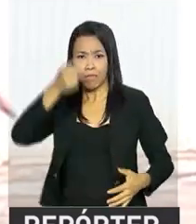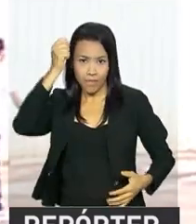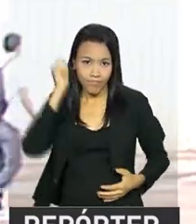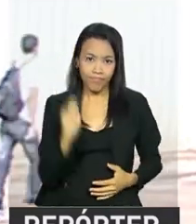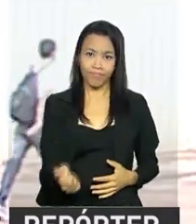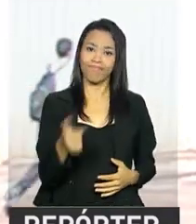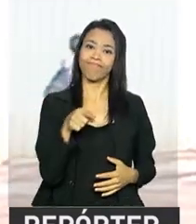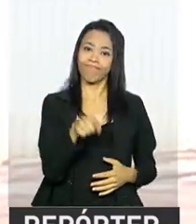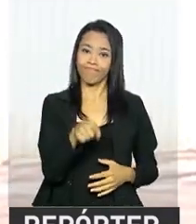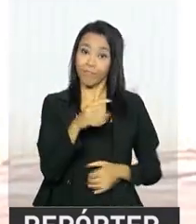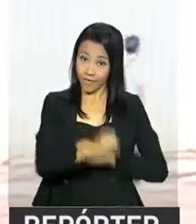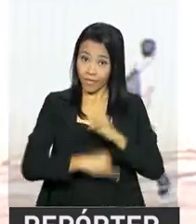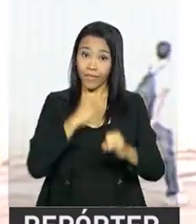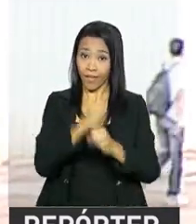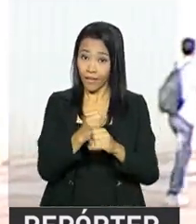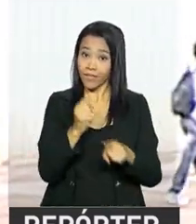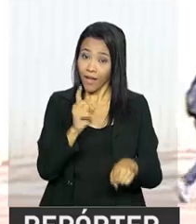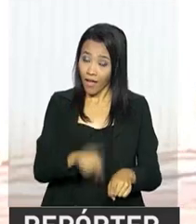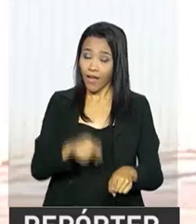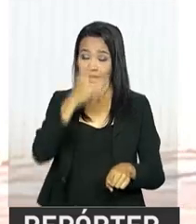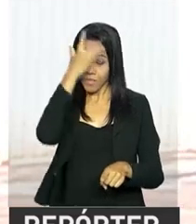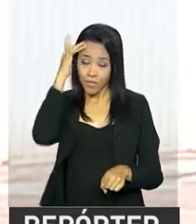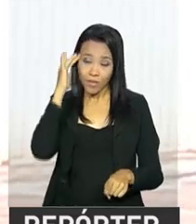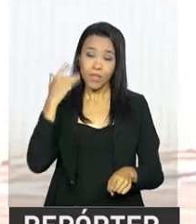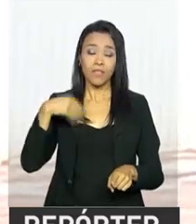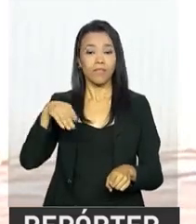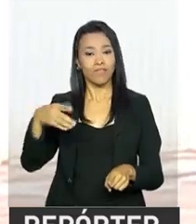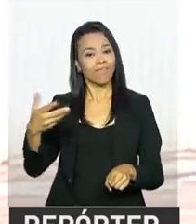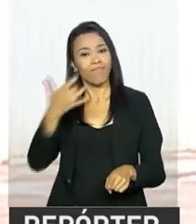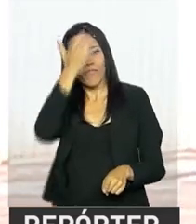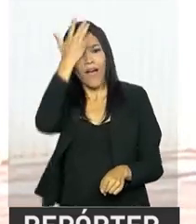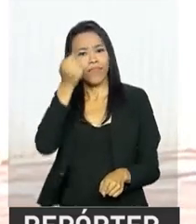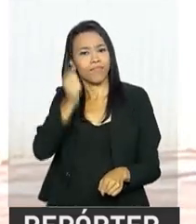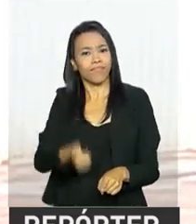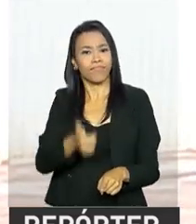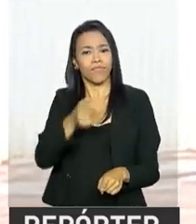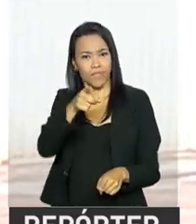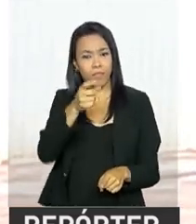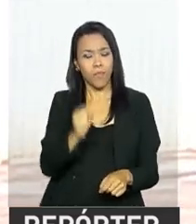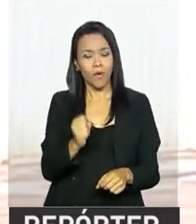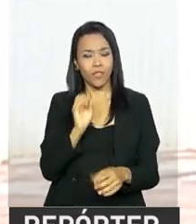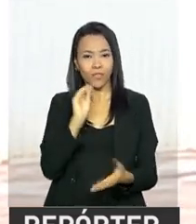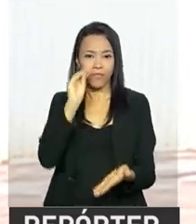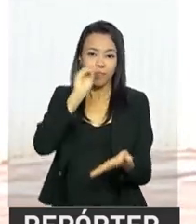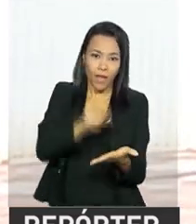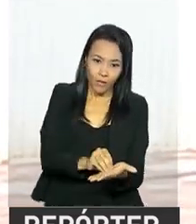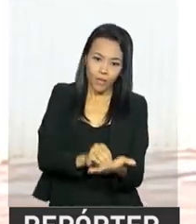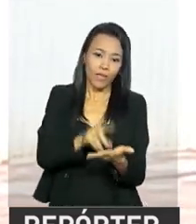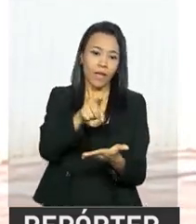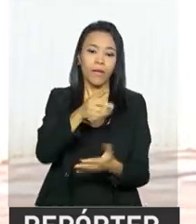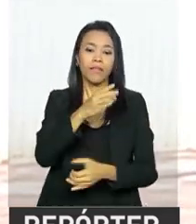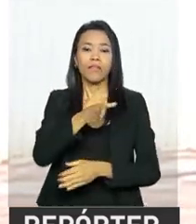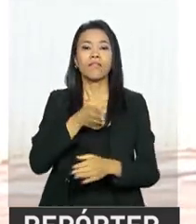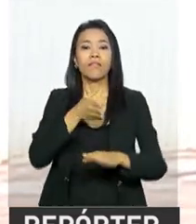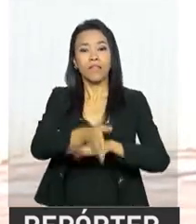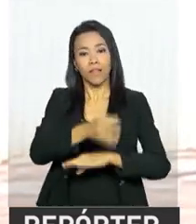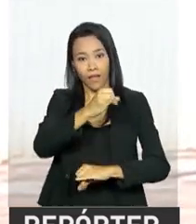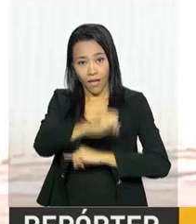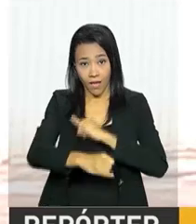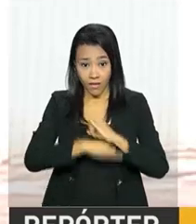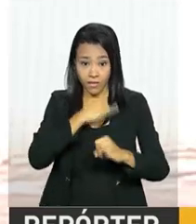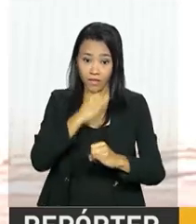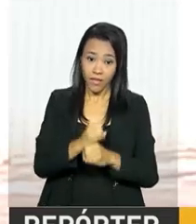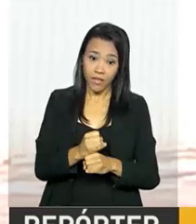fácil é oferecer comodidade ao cidadão então anote aí o endereço para ter acesso ao novo portal